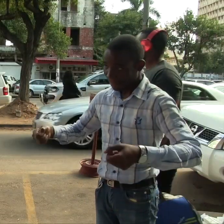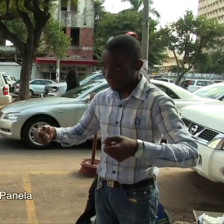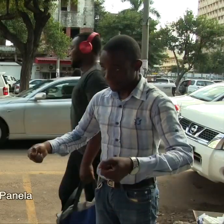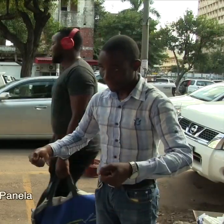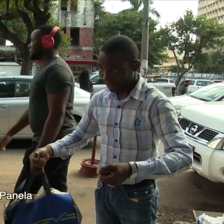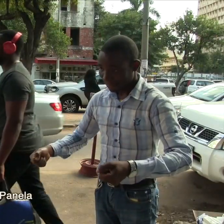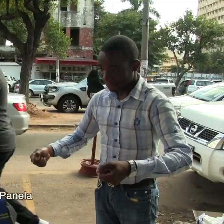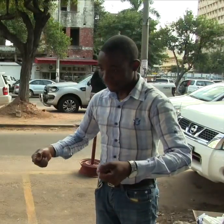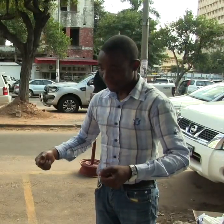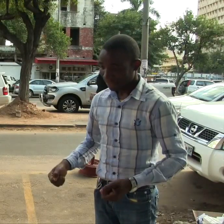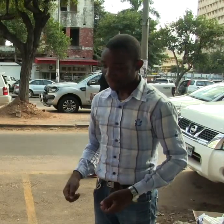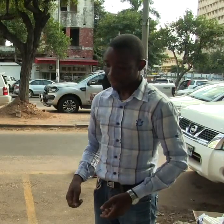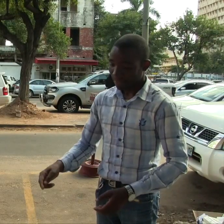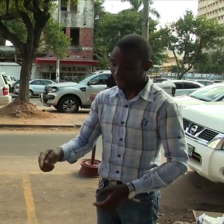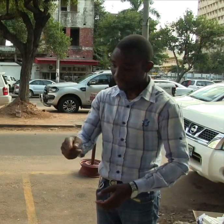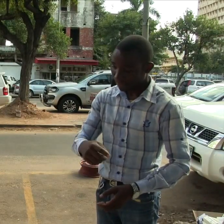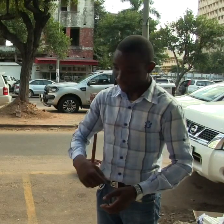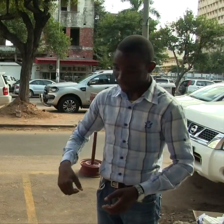Panela.